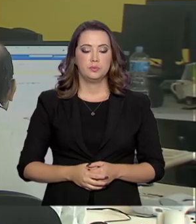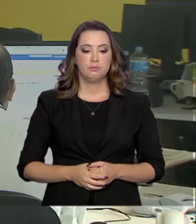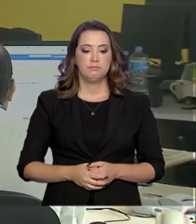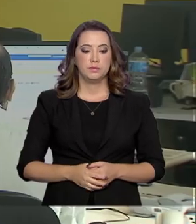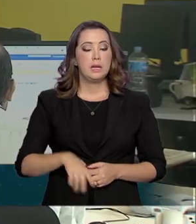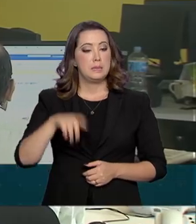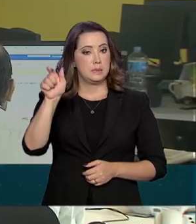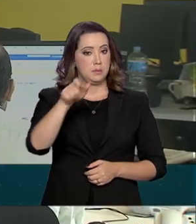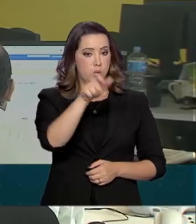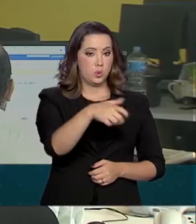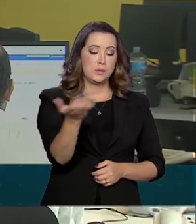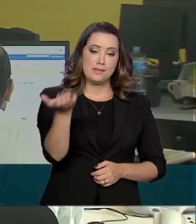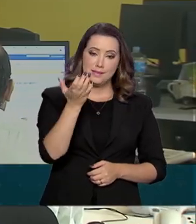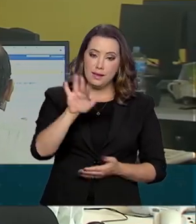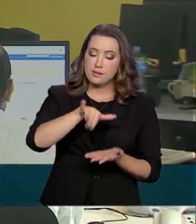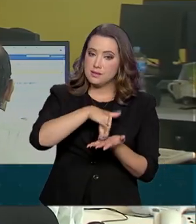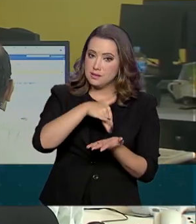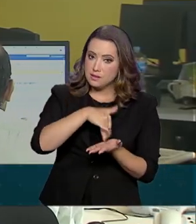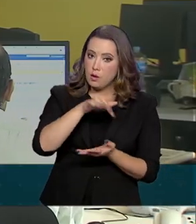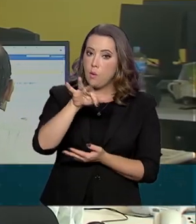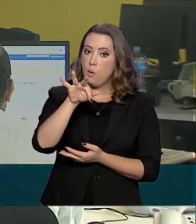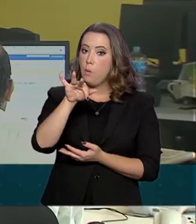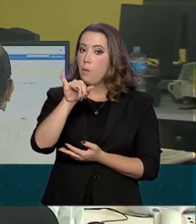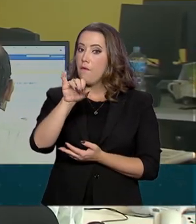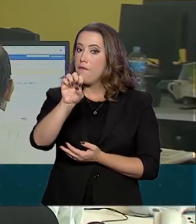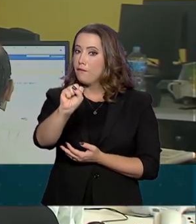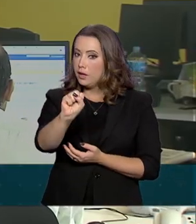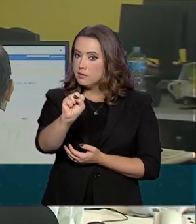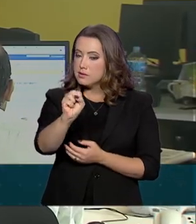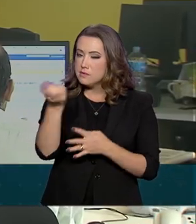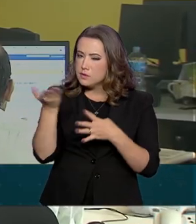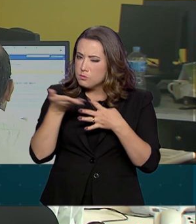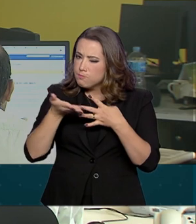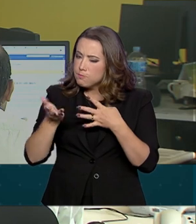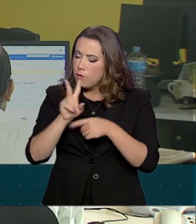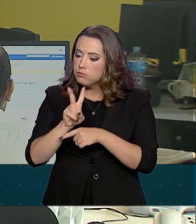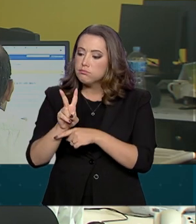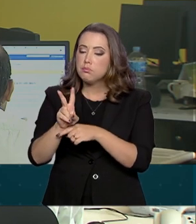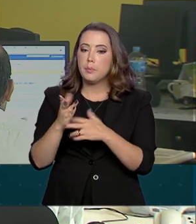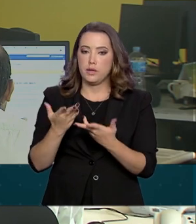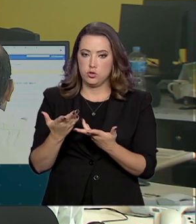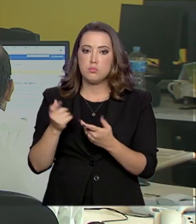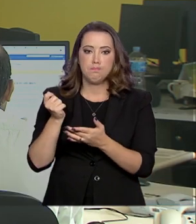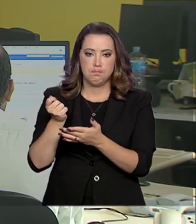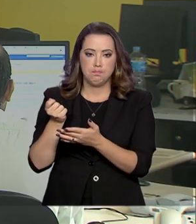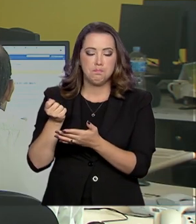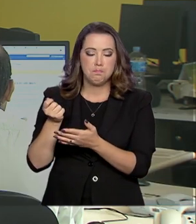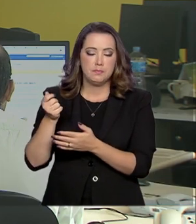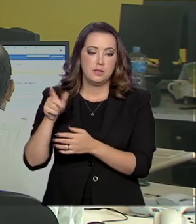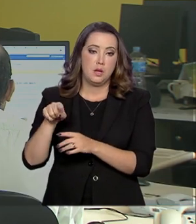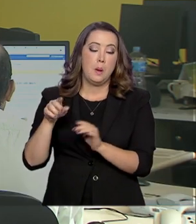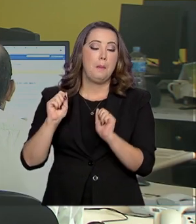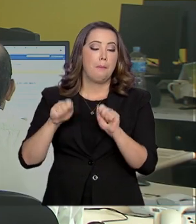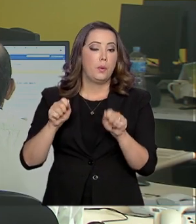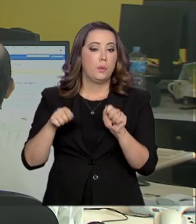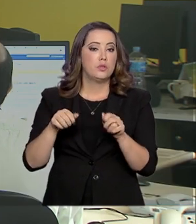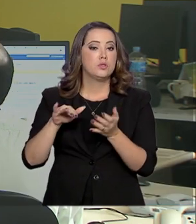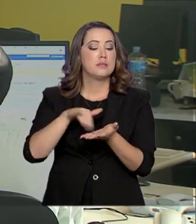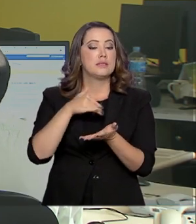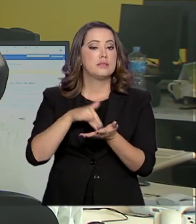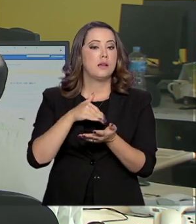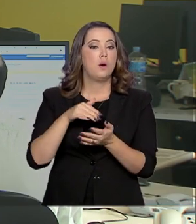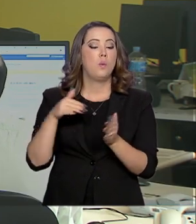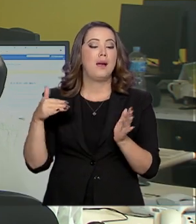Os interessados no FIES, o Fundo de Financiamento Estudantil, vão poder se inscrever até às 11h59 da noite de